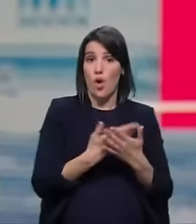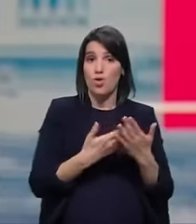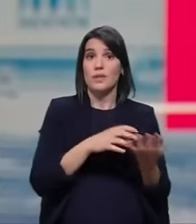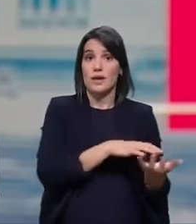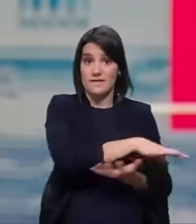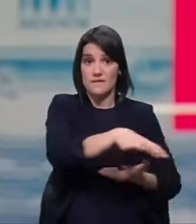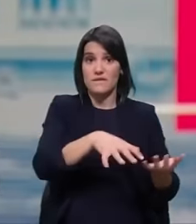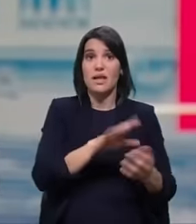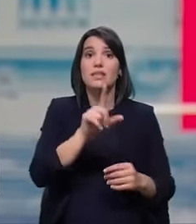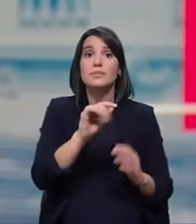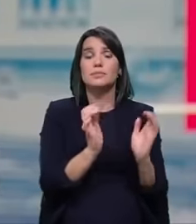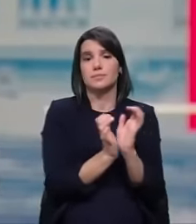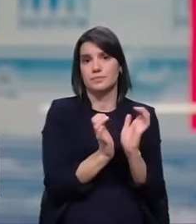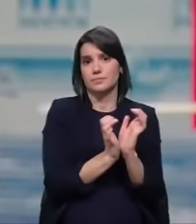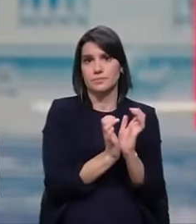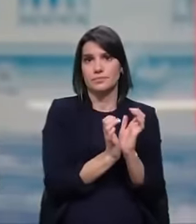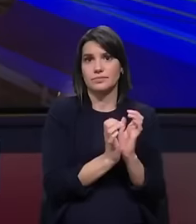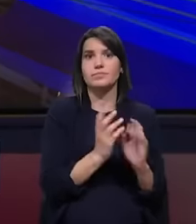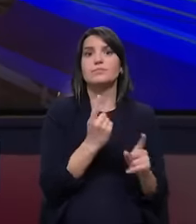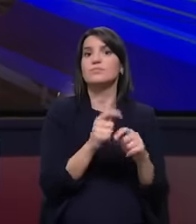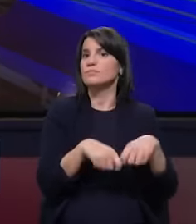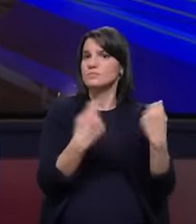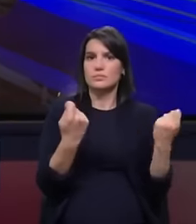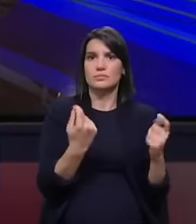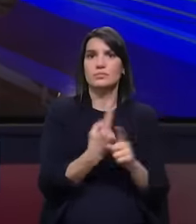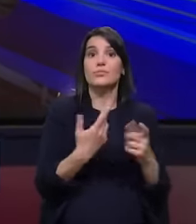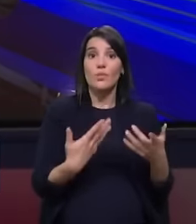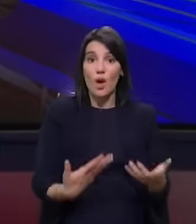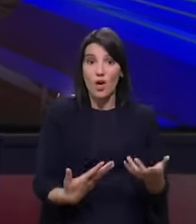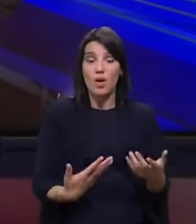é o caos na segurança social. Porque neste momento,